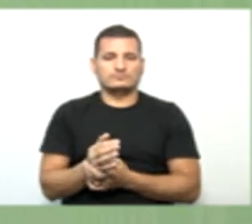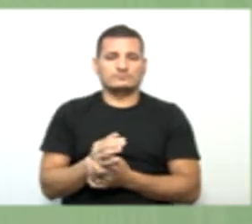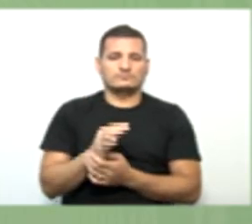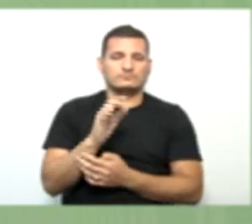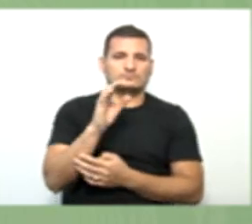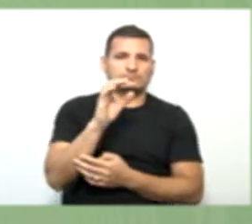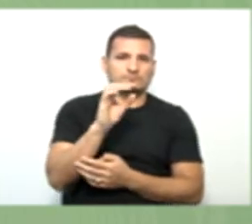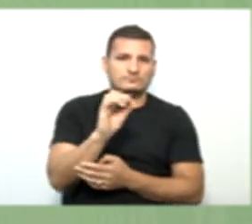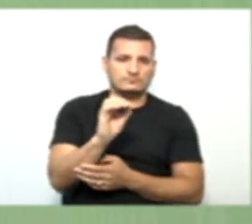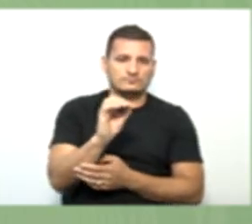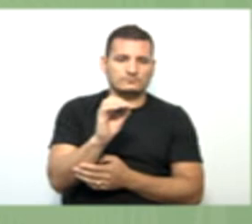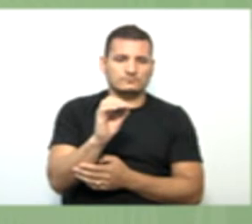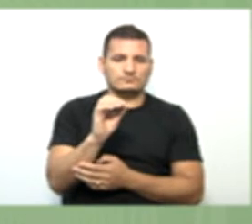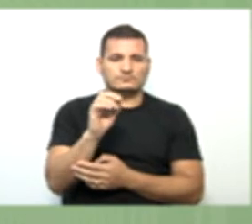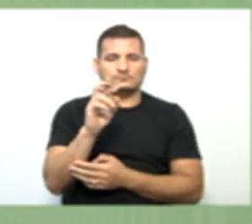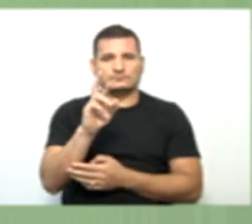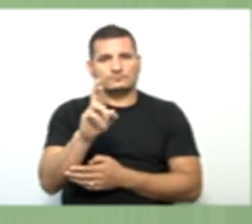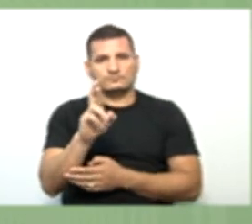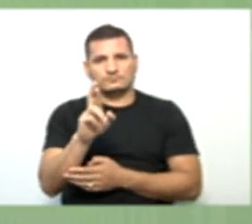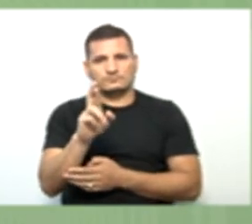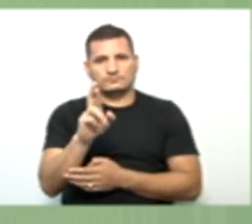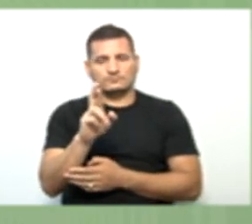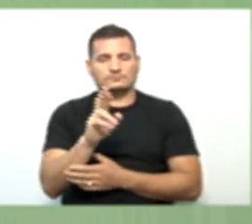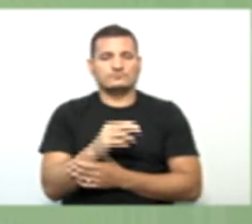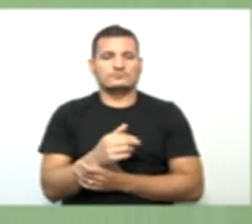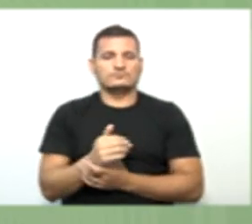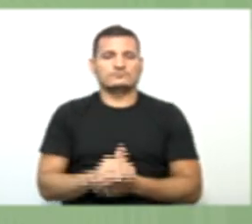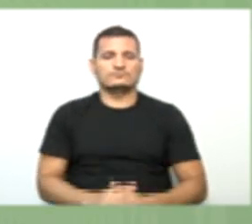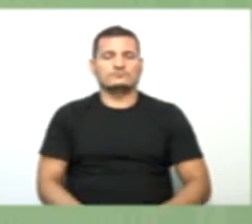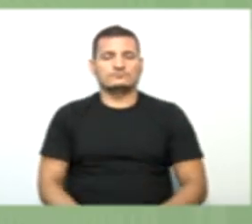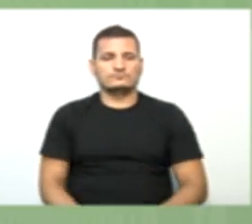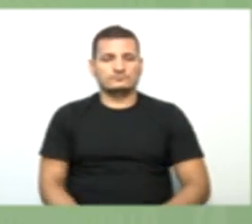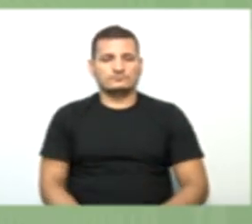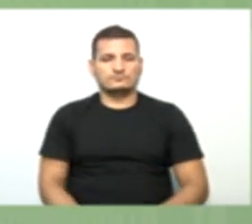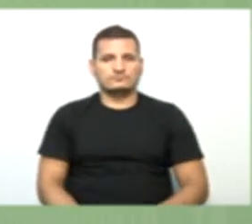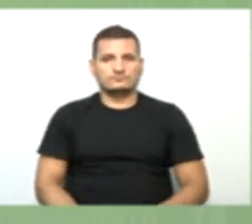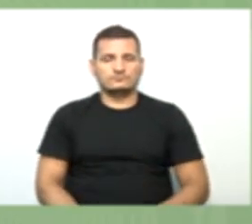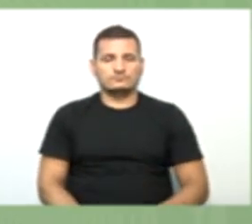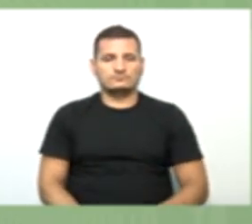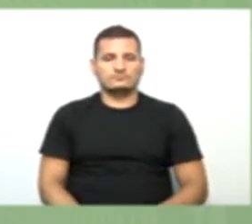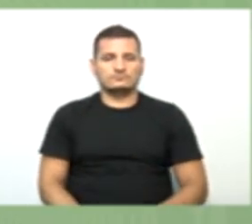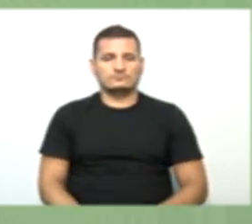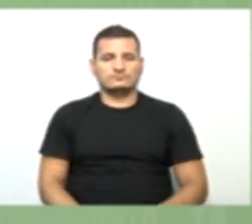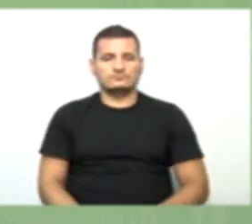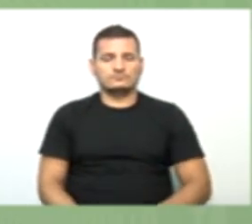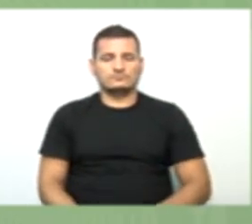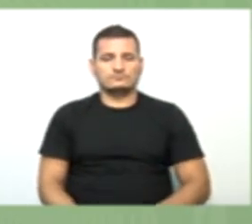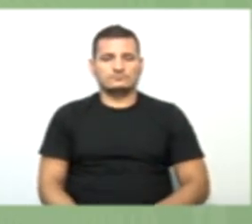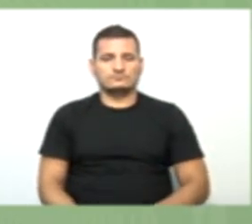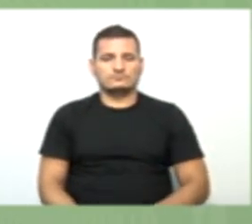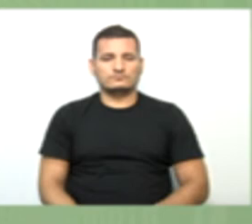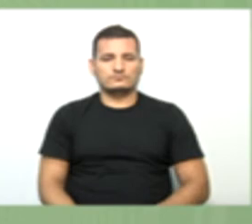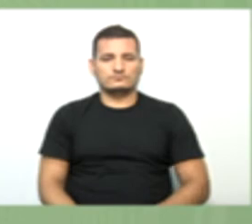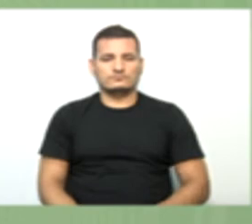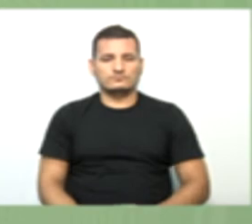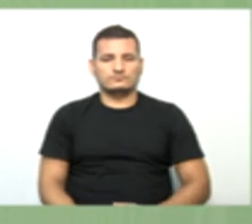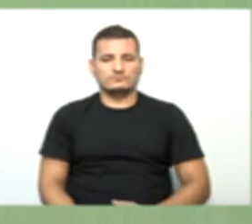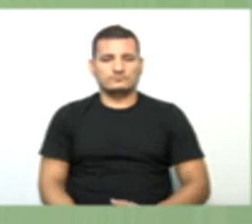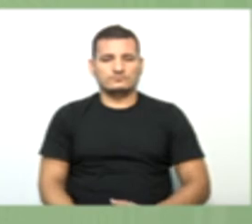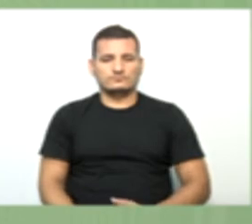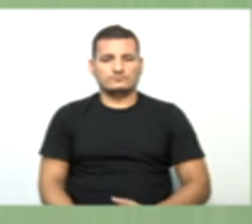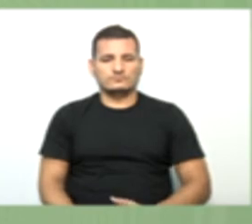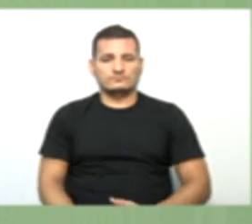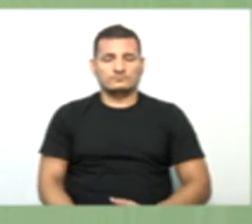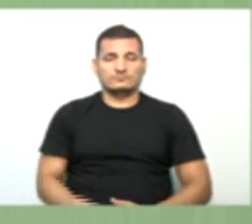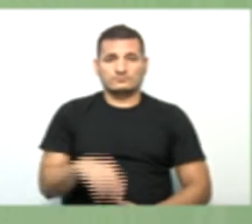OR, quando eu tenho uma expressão operada pelo OR, essa expressão vai ser falsa somente quando